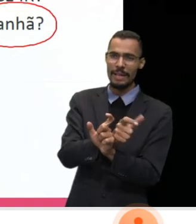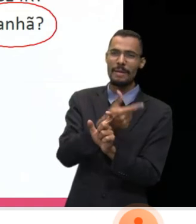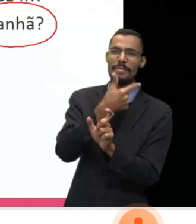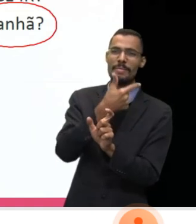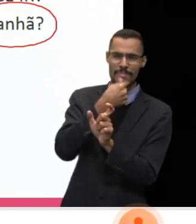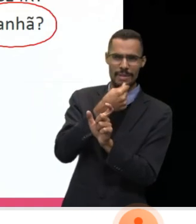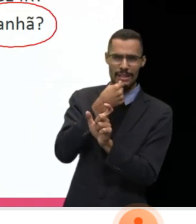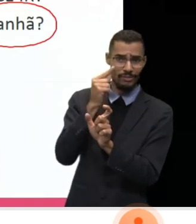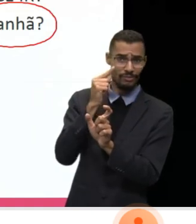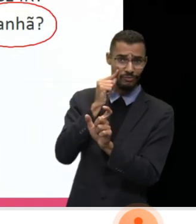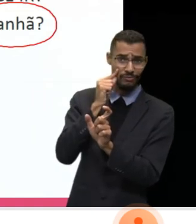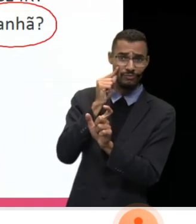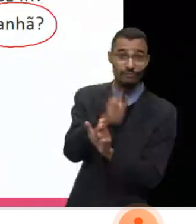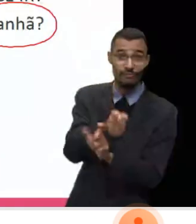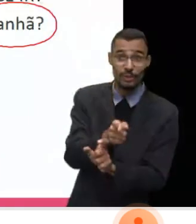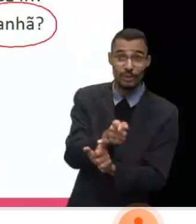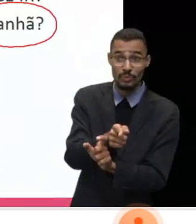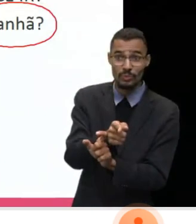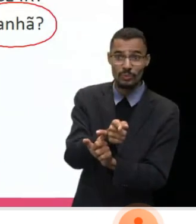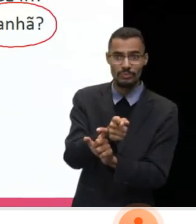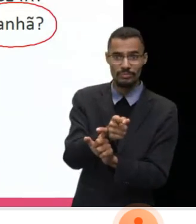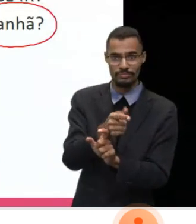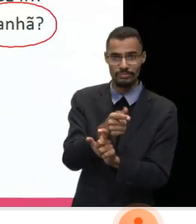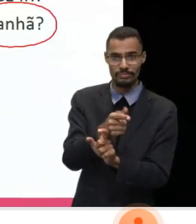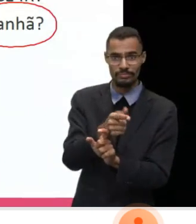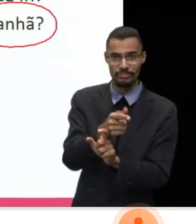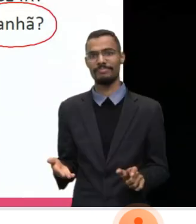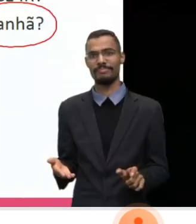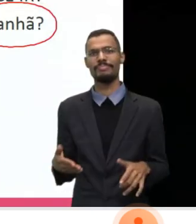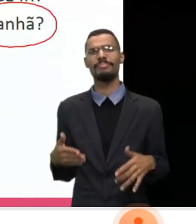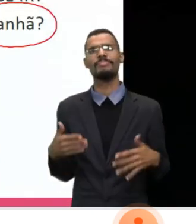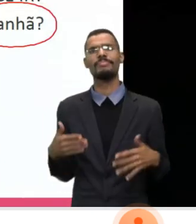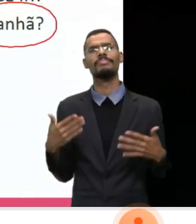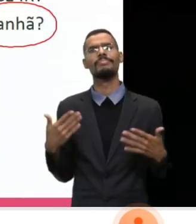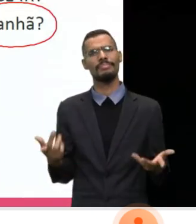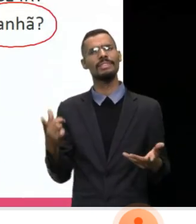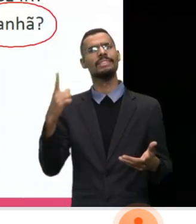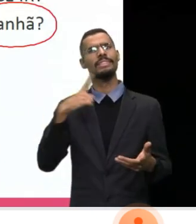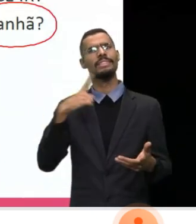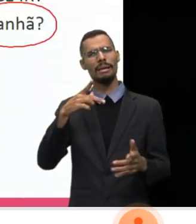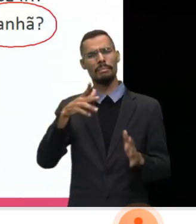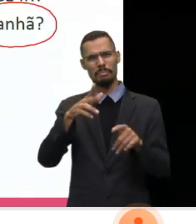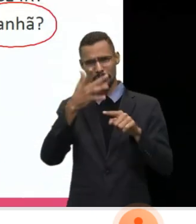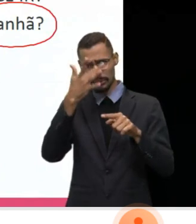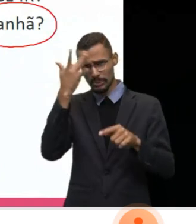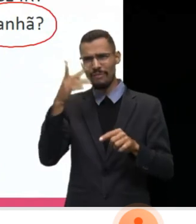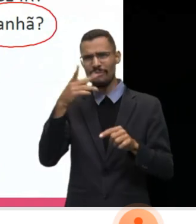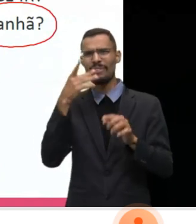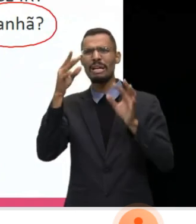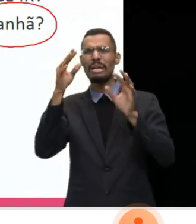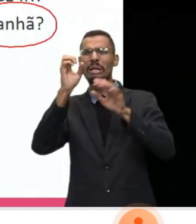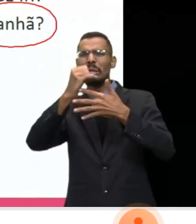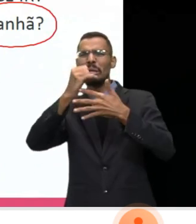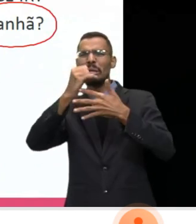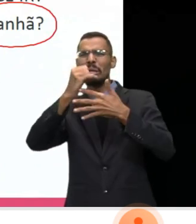tópico no início da frase. Por isso que as pessoas falam, a estrutura da Libras